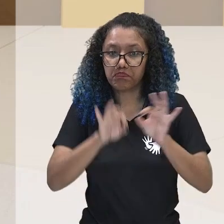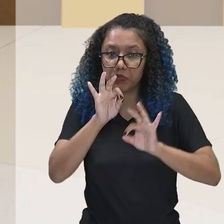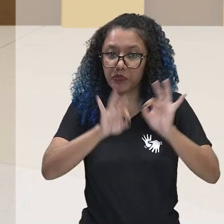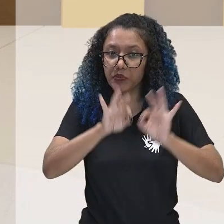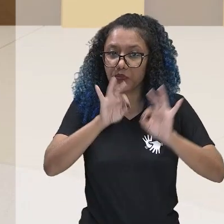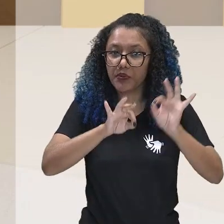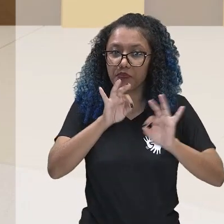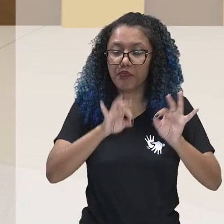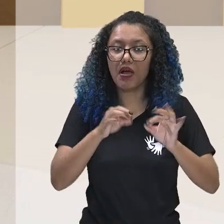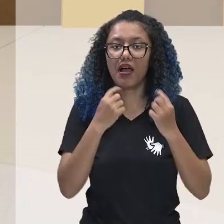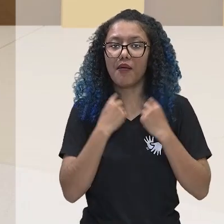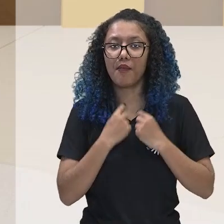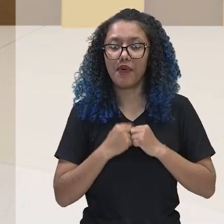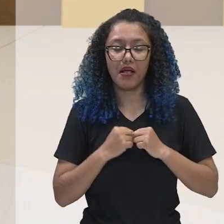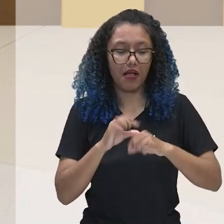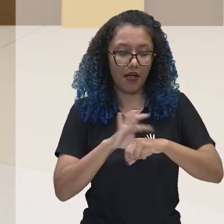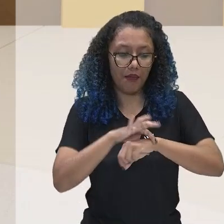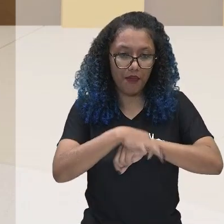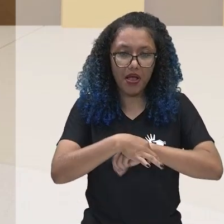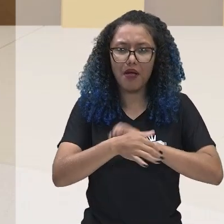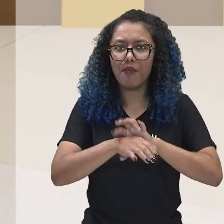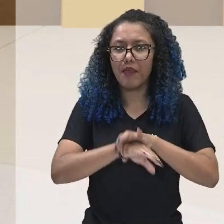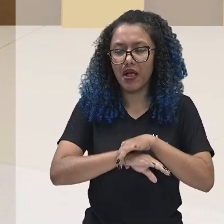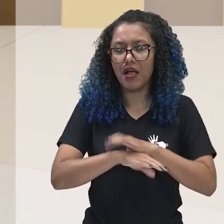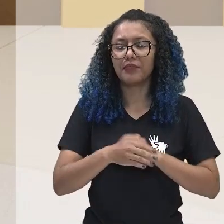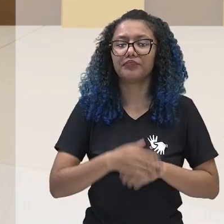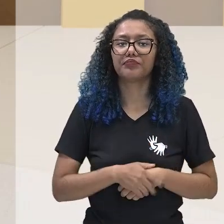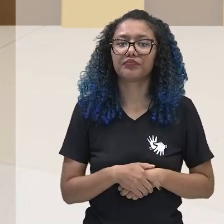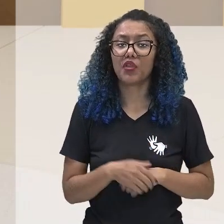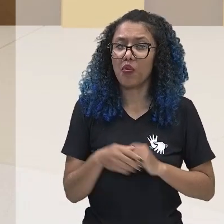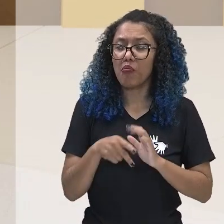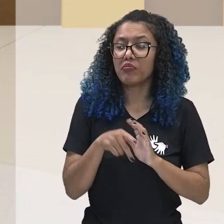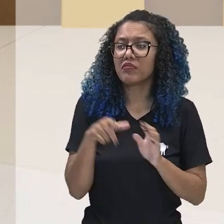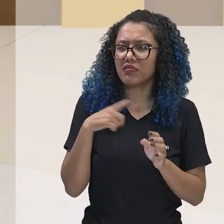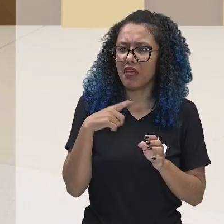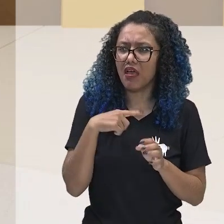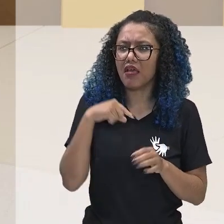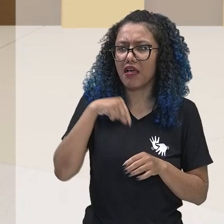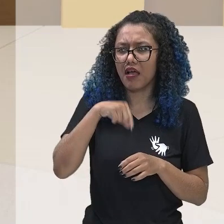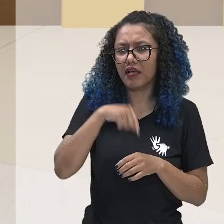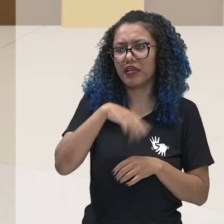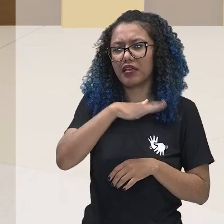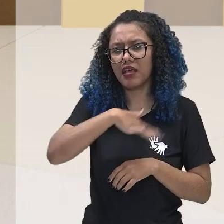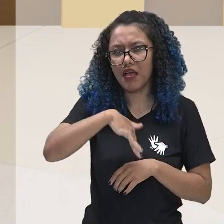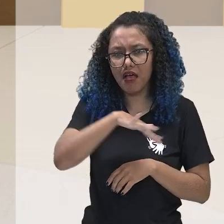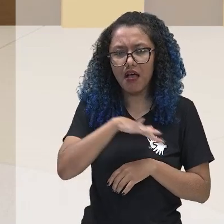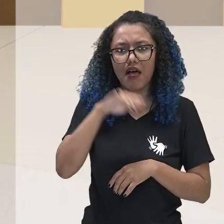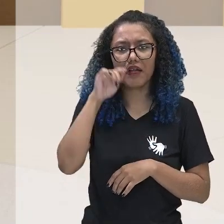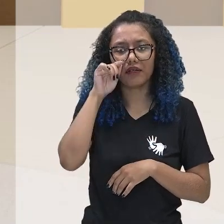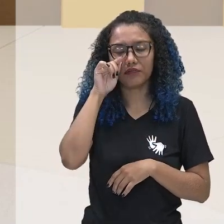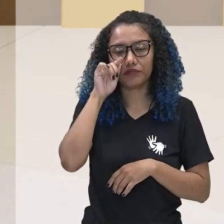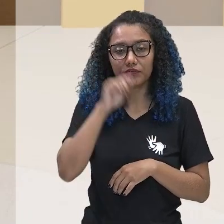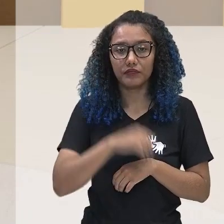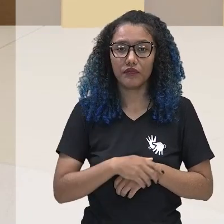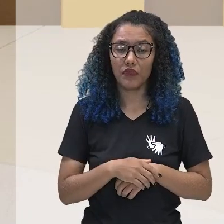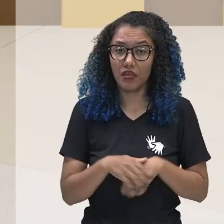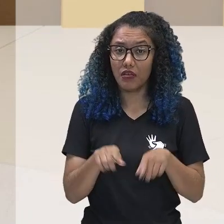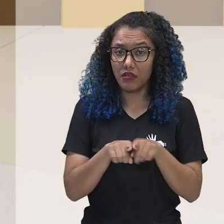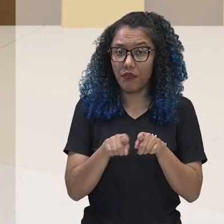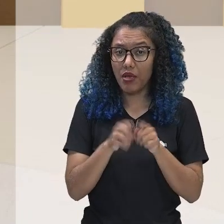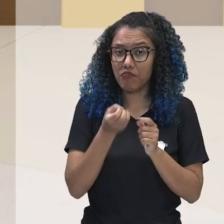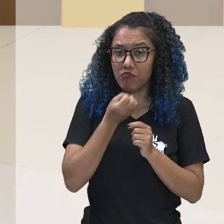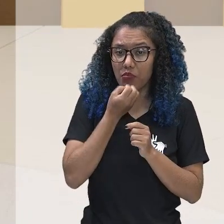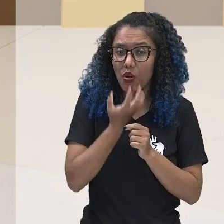adornos, muito comum na nossa região, que também é um potencial de valorização da nossa